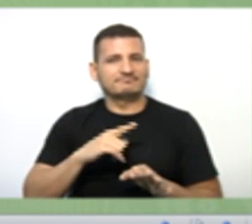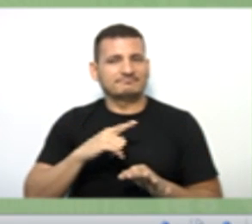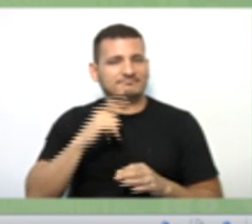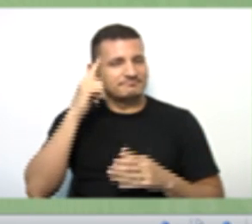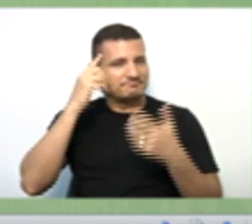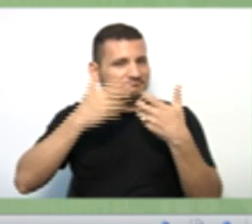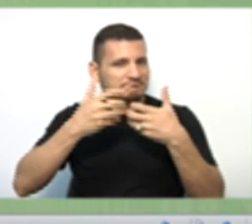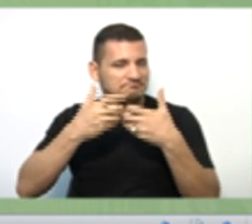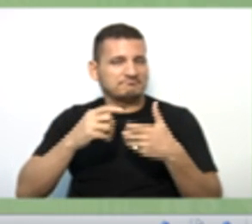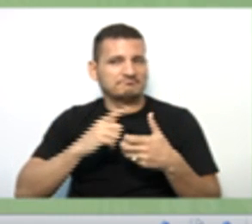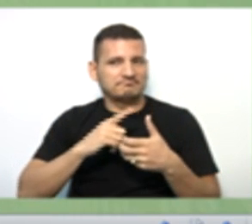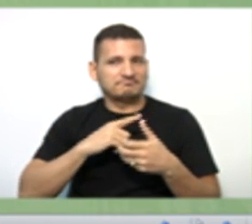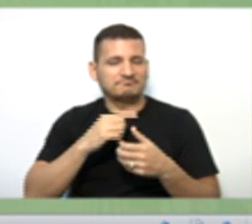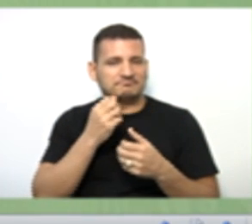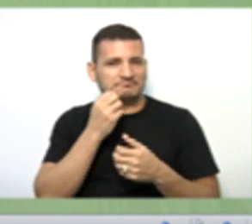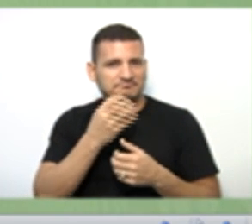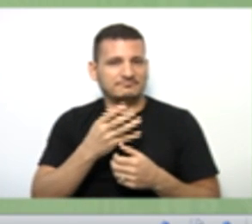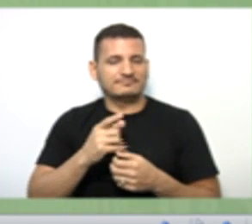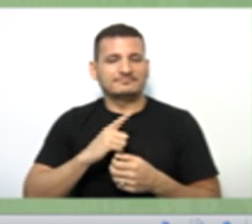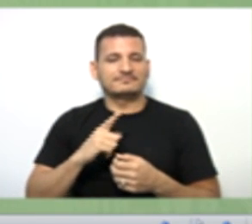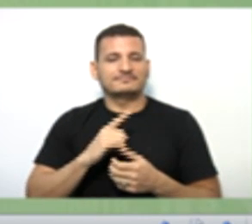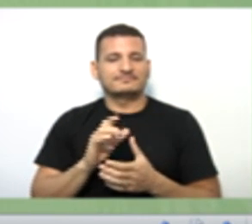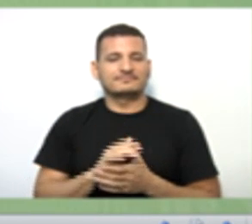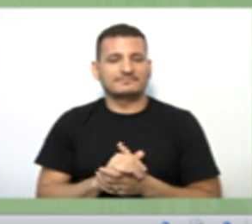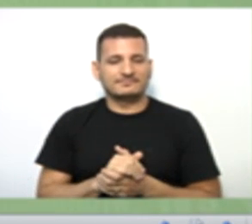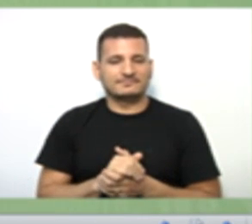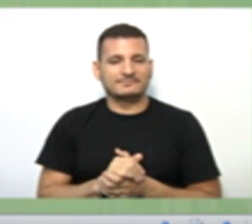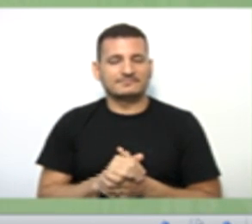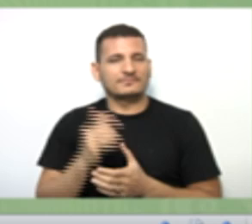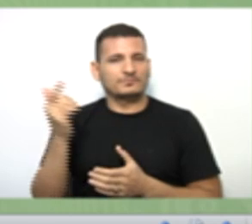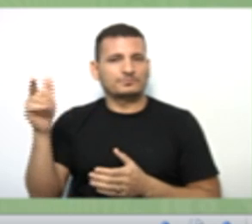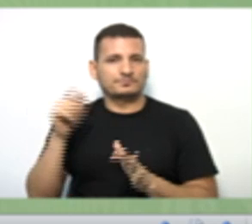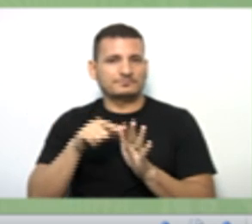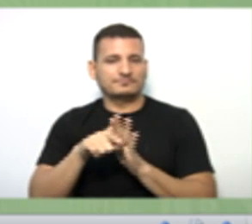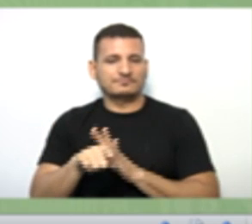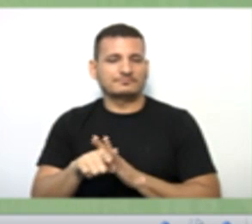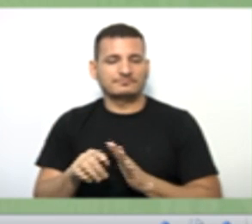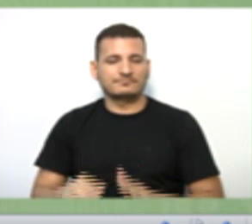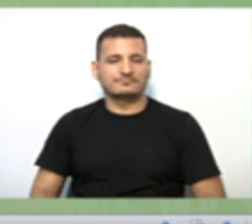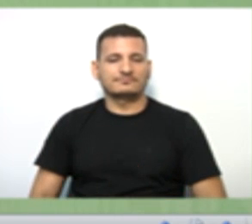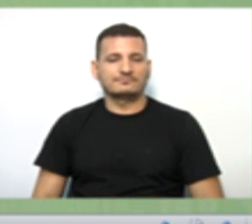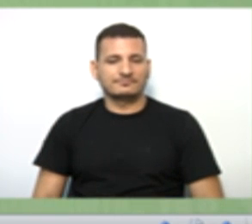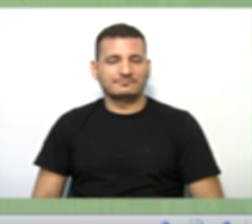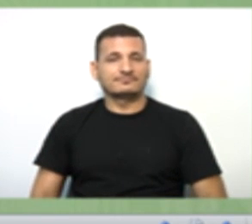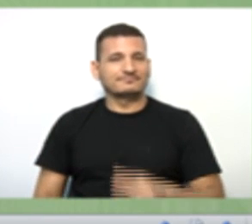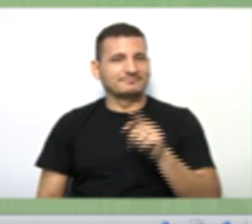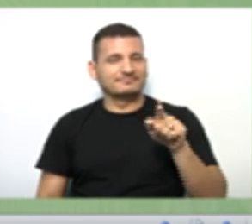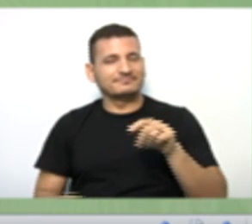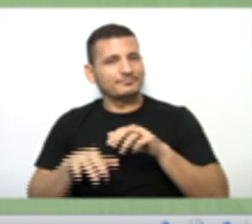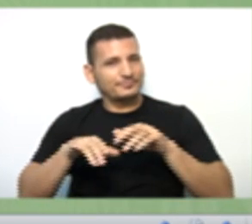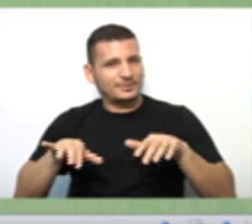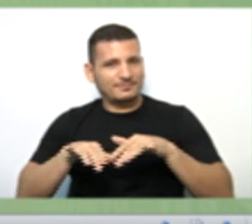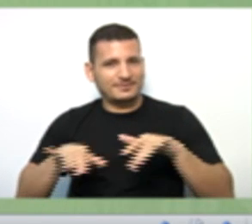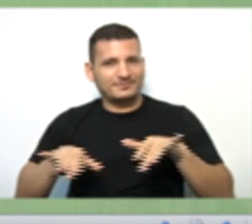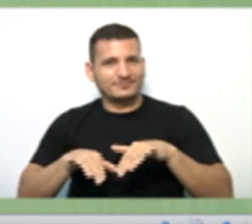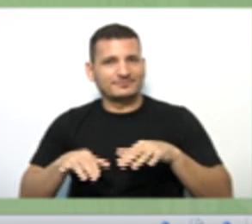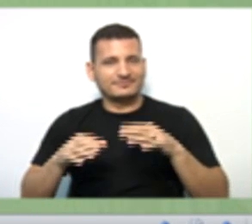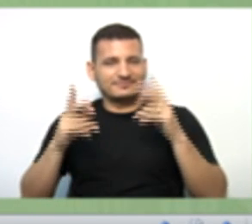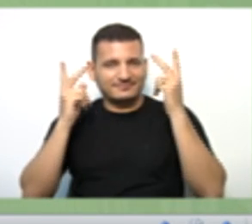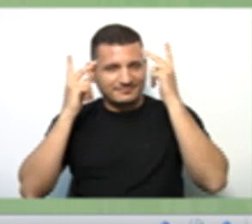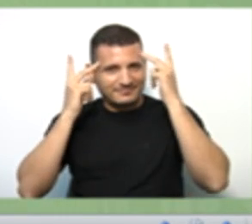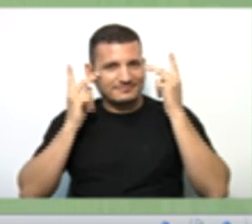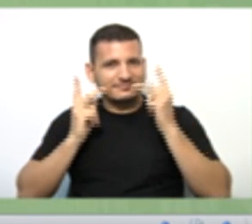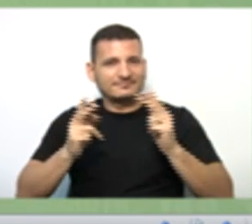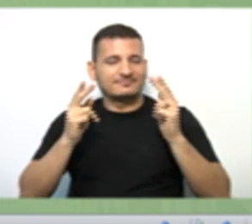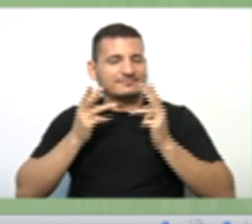para esse tipo de situação. Então, vamos lá para as próximas questões, tá? São programadores natos. São. E aí eles já